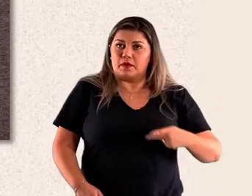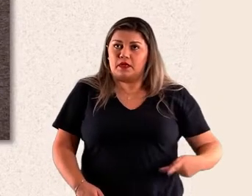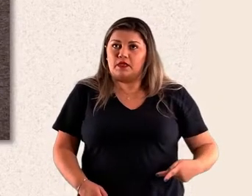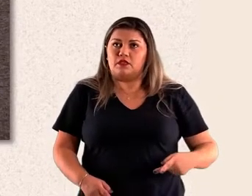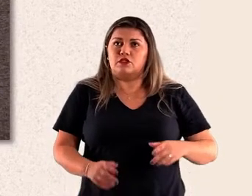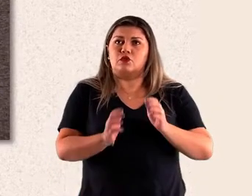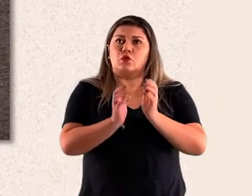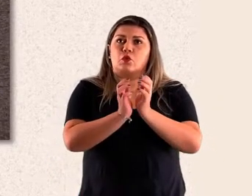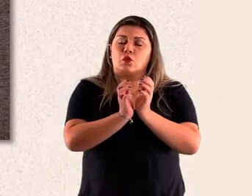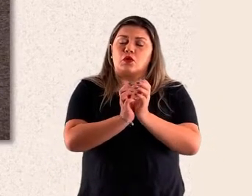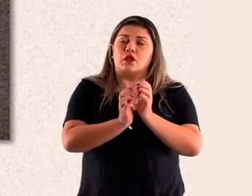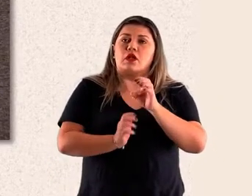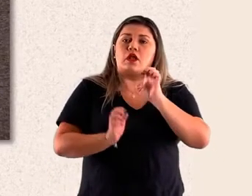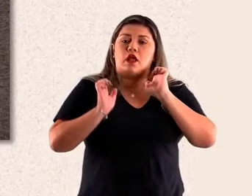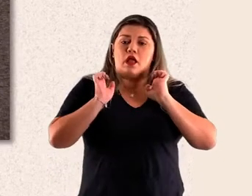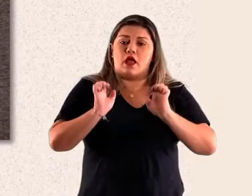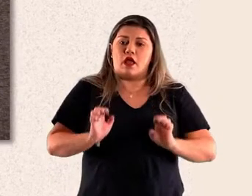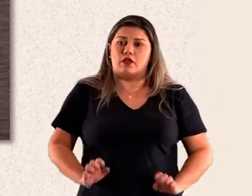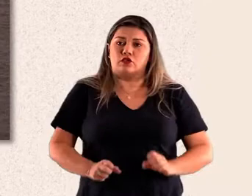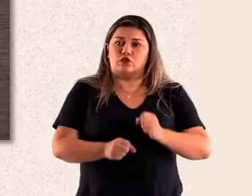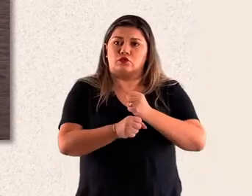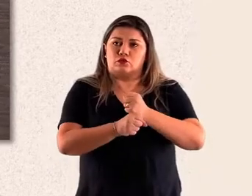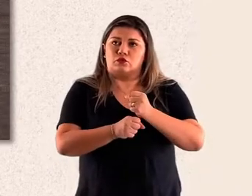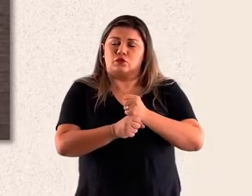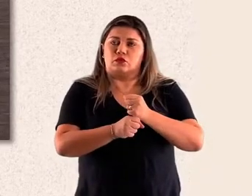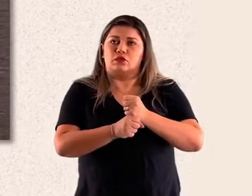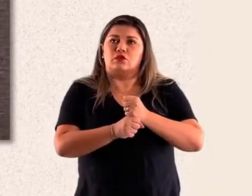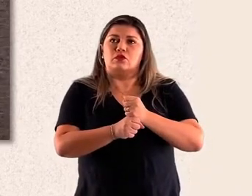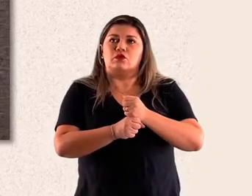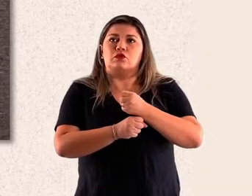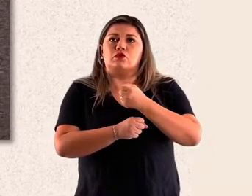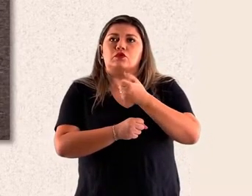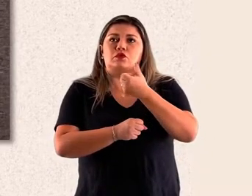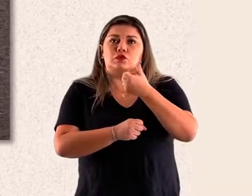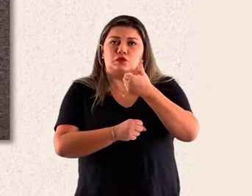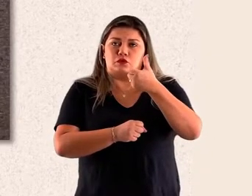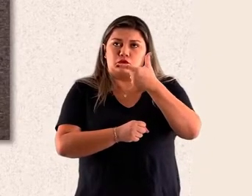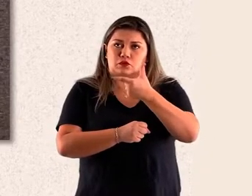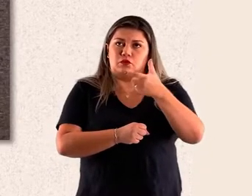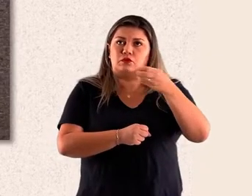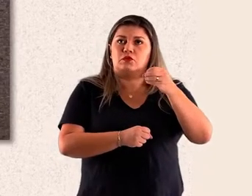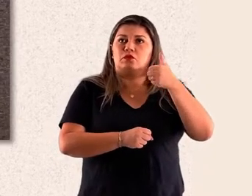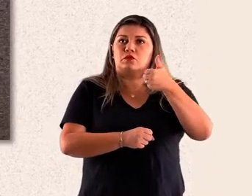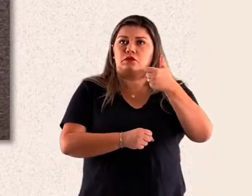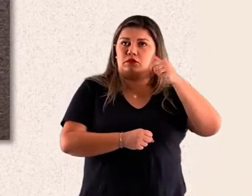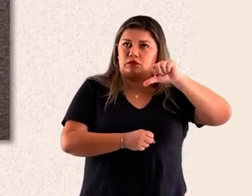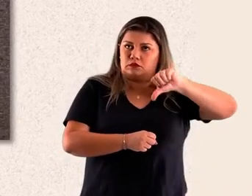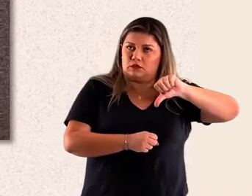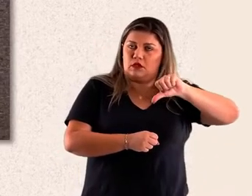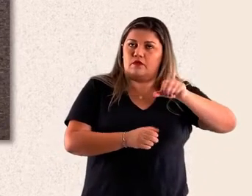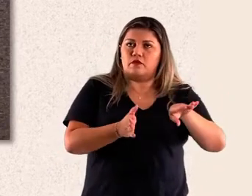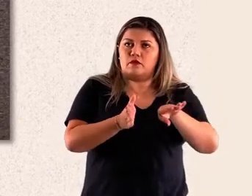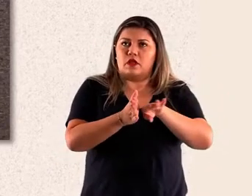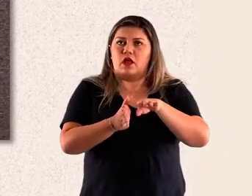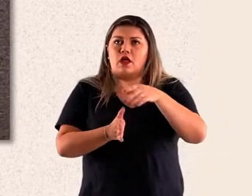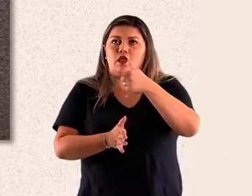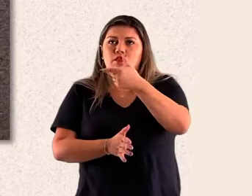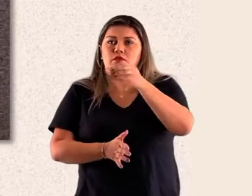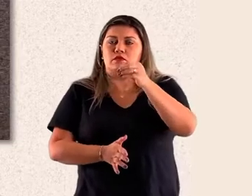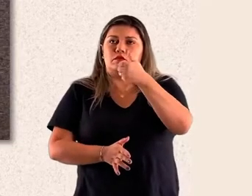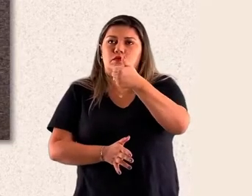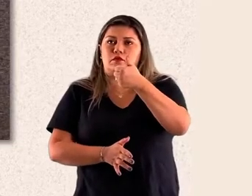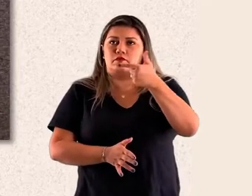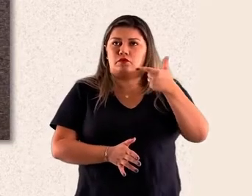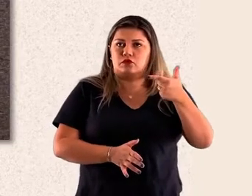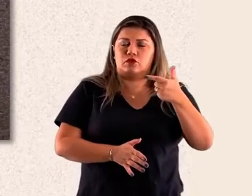de 2019/2021 na primeira configuração da comissão e hoje eu vim aqui agradeço seu convite para mim você sempre foi